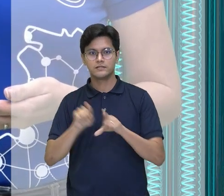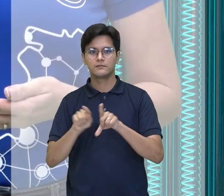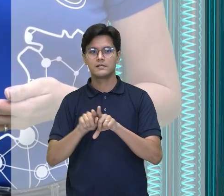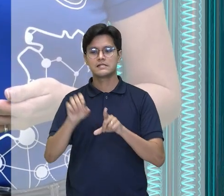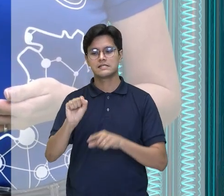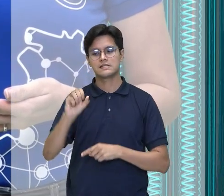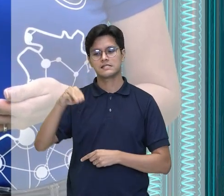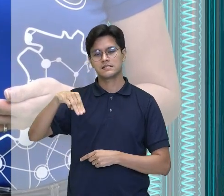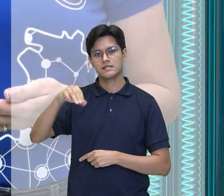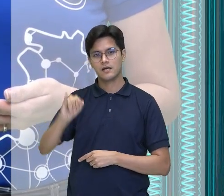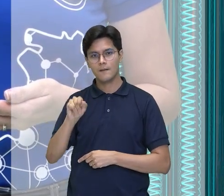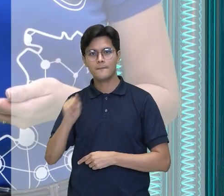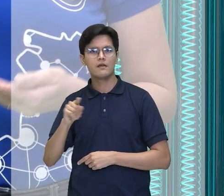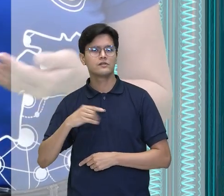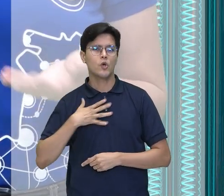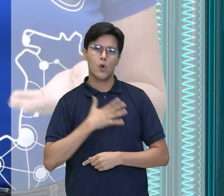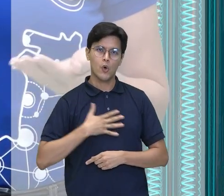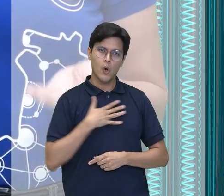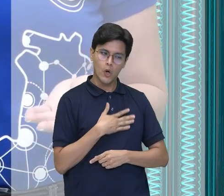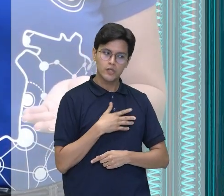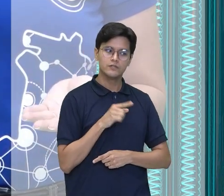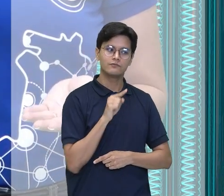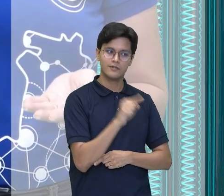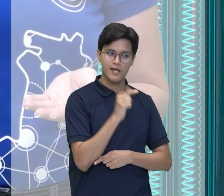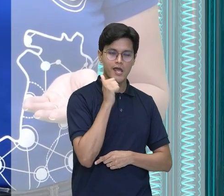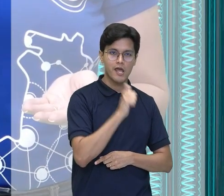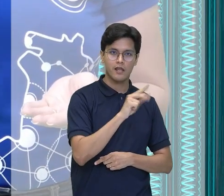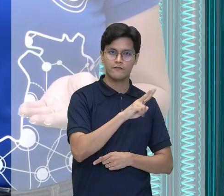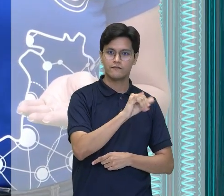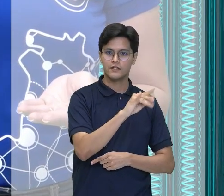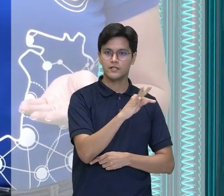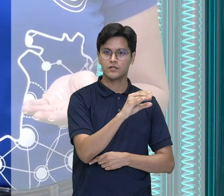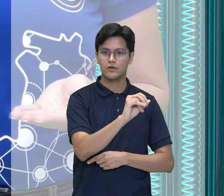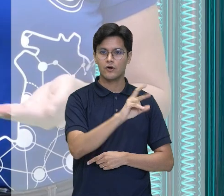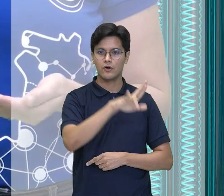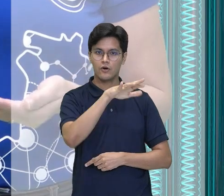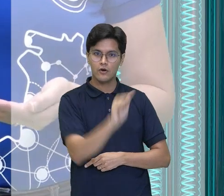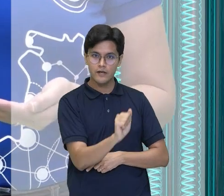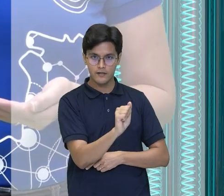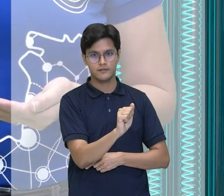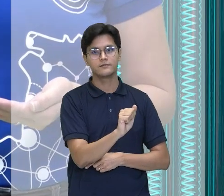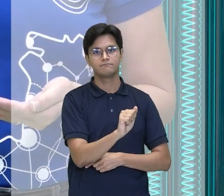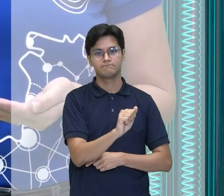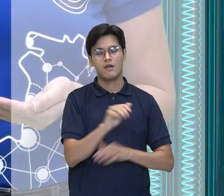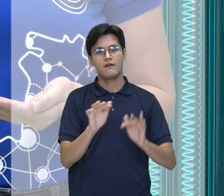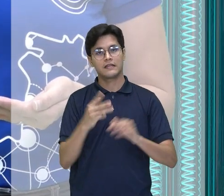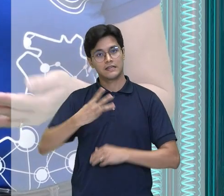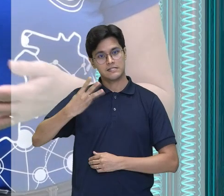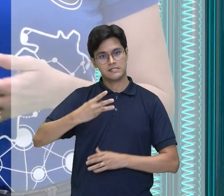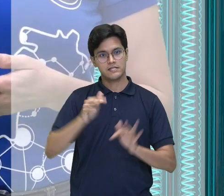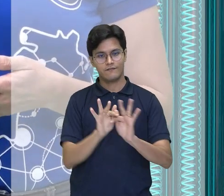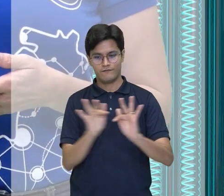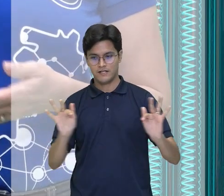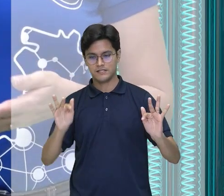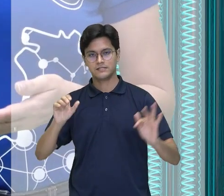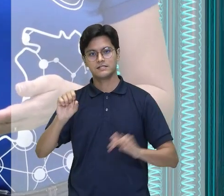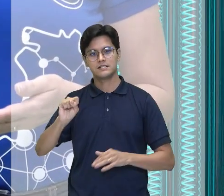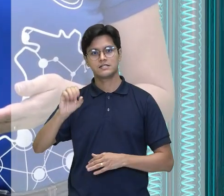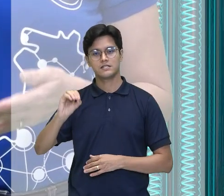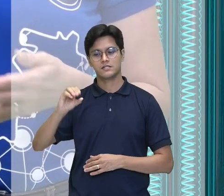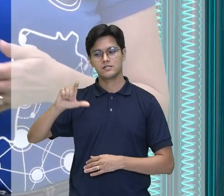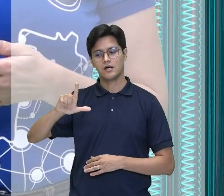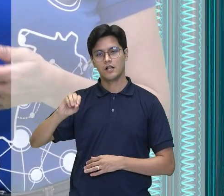Victoria. Solomon called her. Solomon chamou quem? Chamou a Victoria, chamou her,